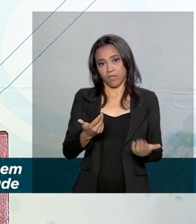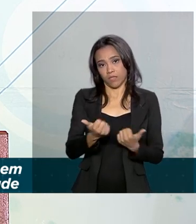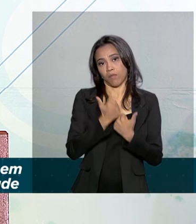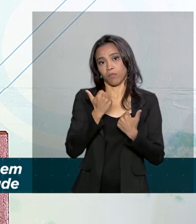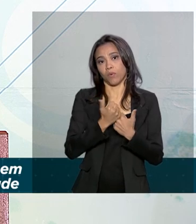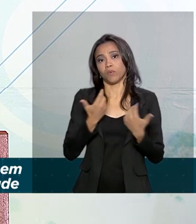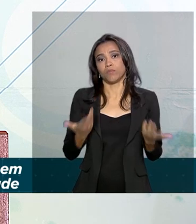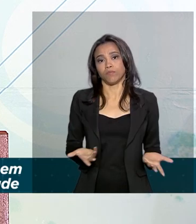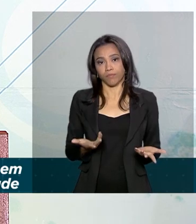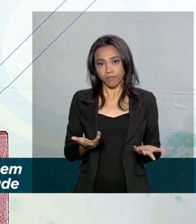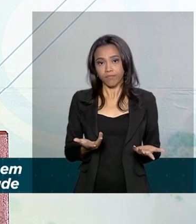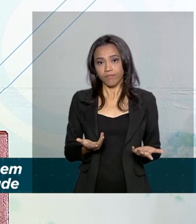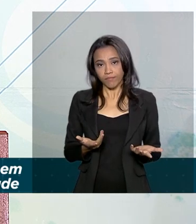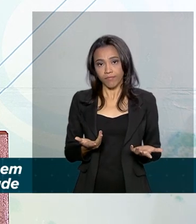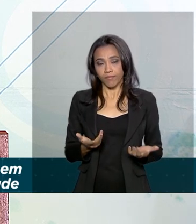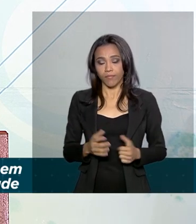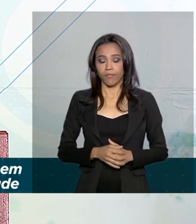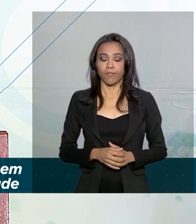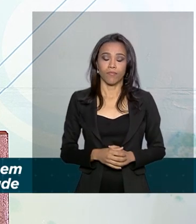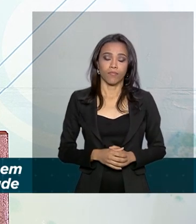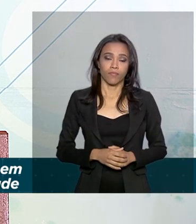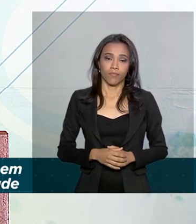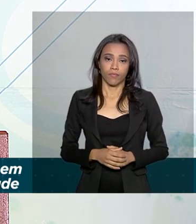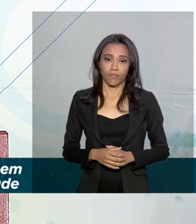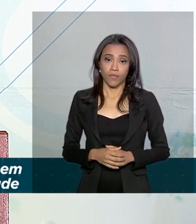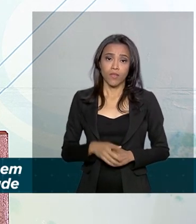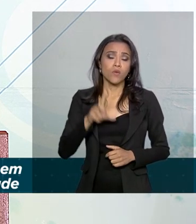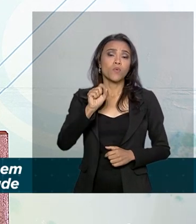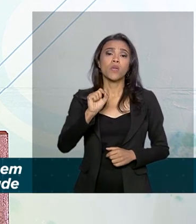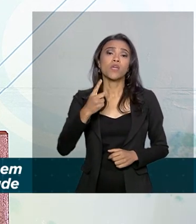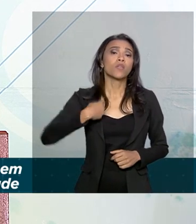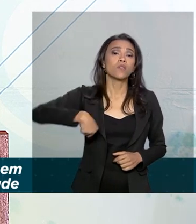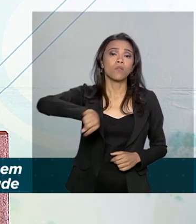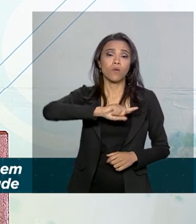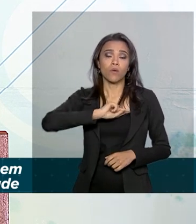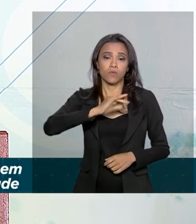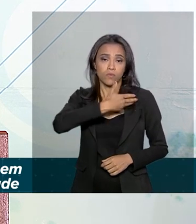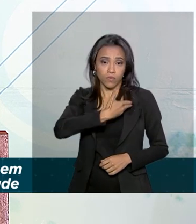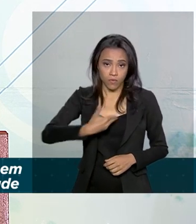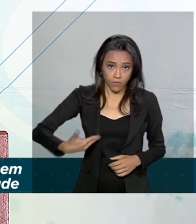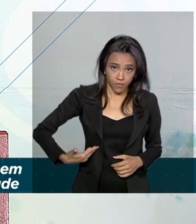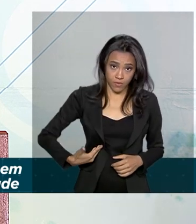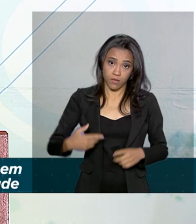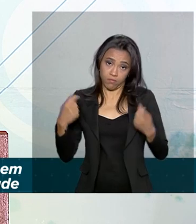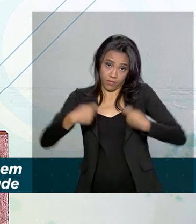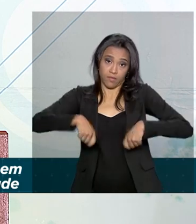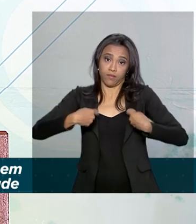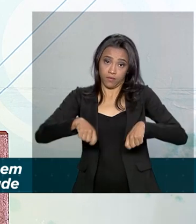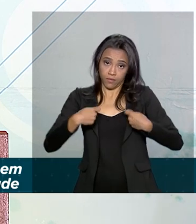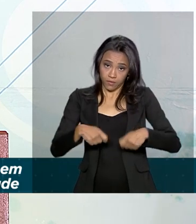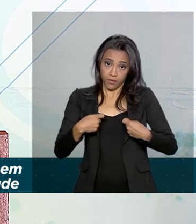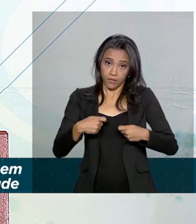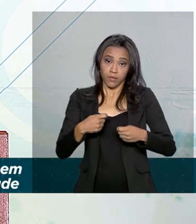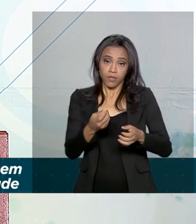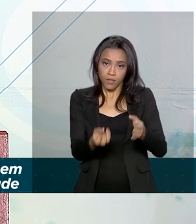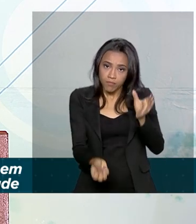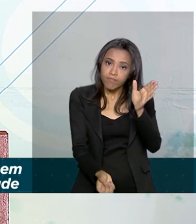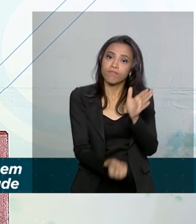condução coercitiva, vamos assim dizer. E o que, que o nosso governo precisa e está